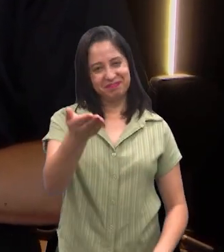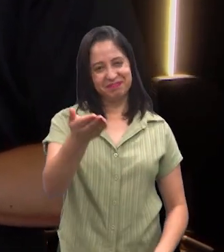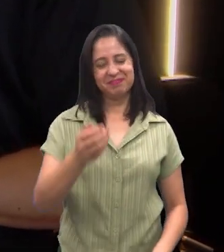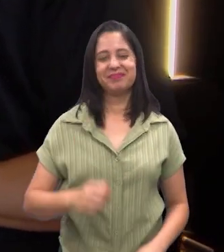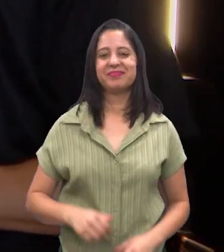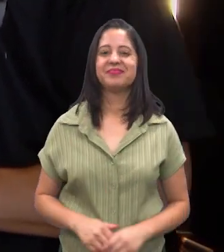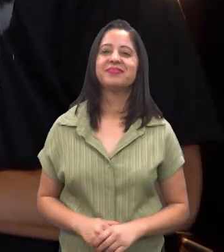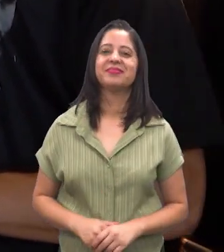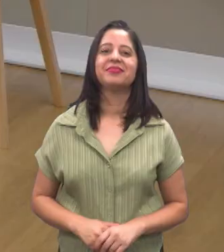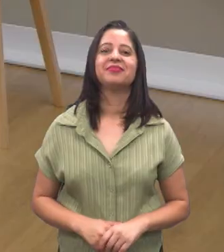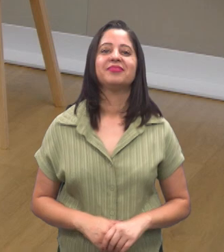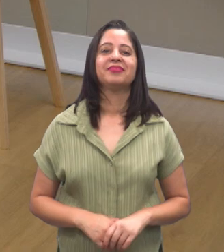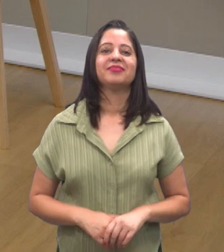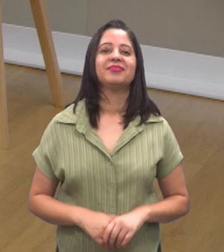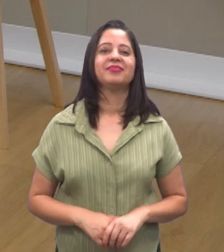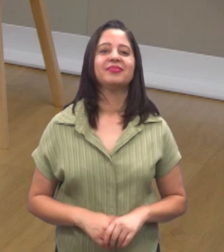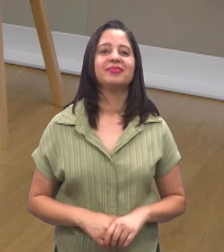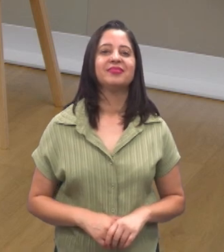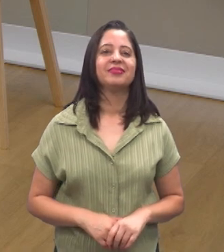Volto aí com vocês.